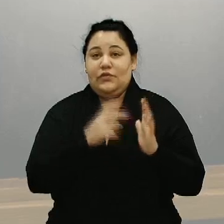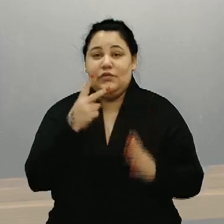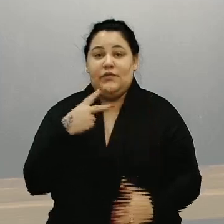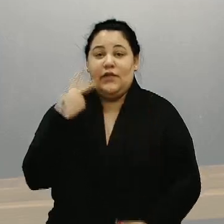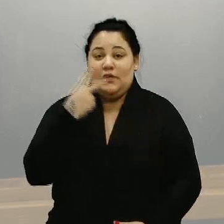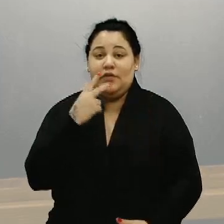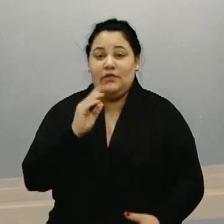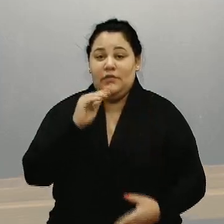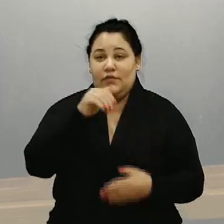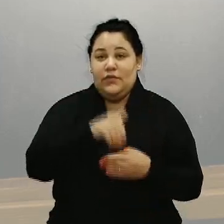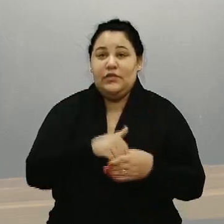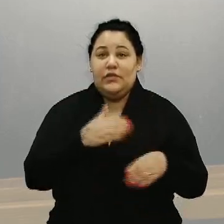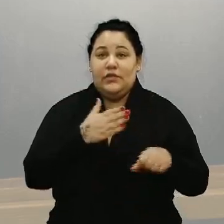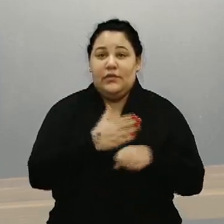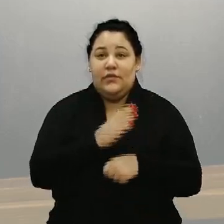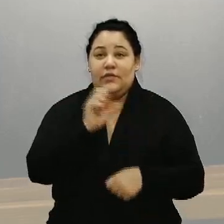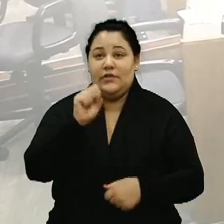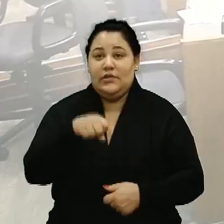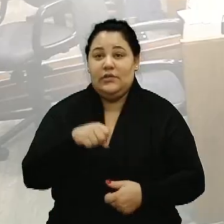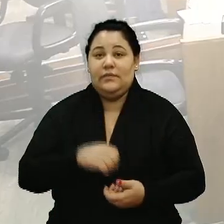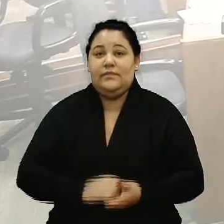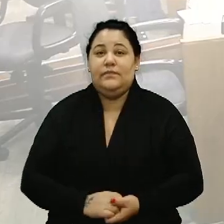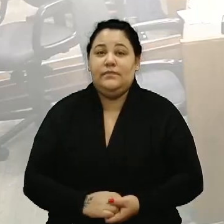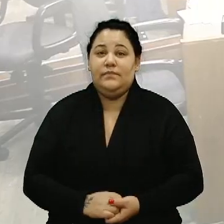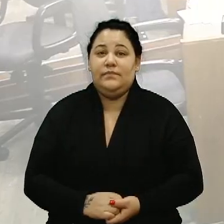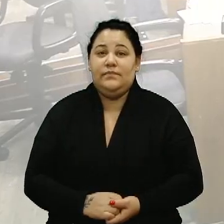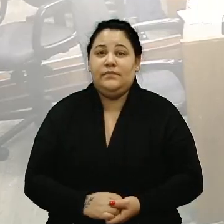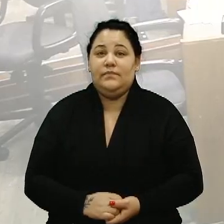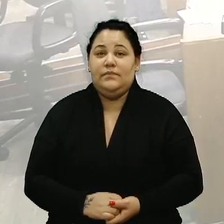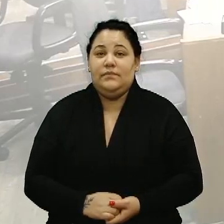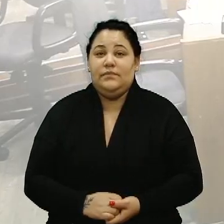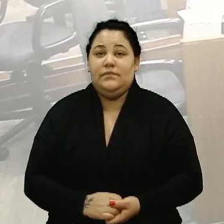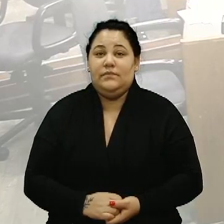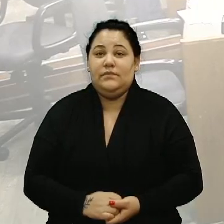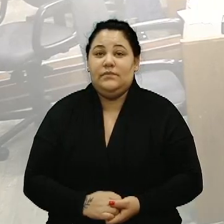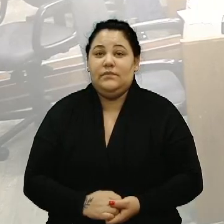votando a favor dessa moção. Solicito às vereadoras e vereadores